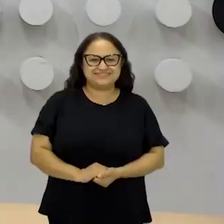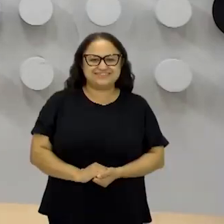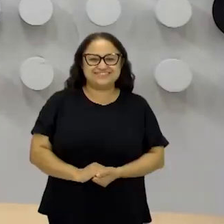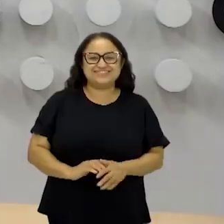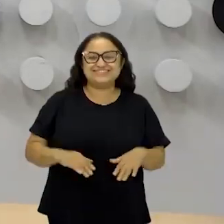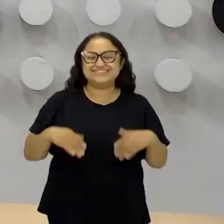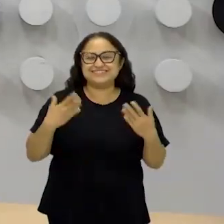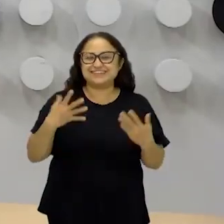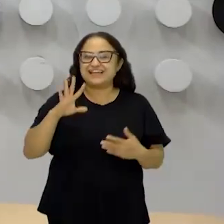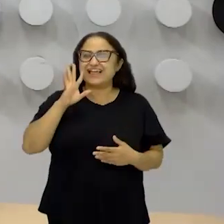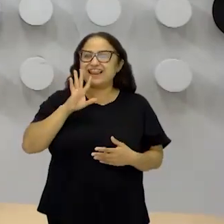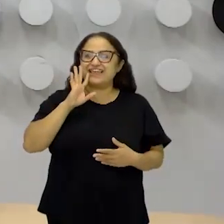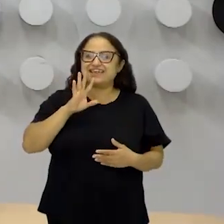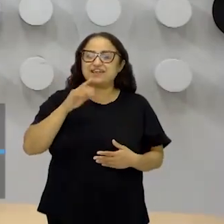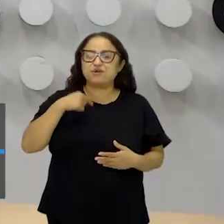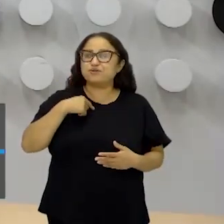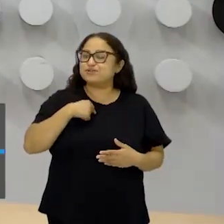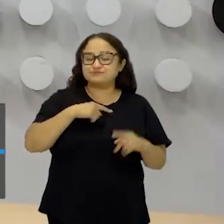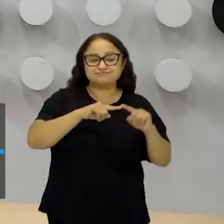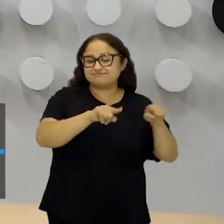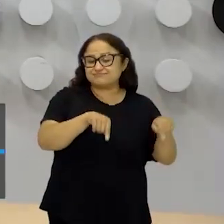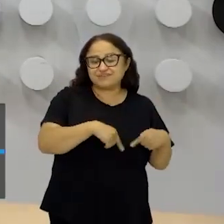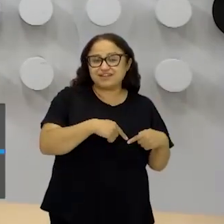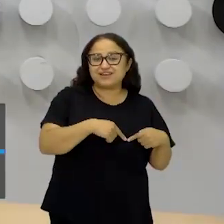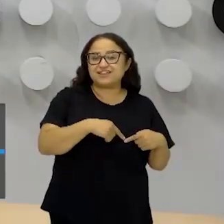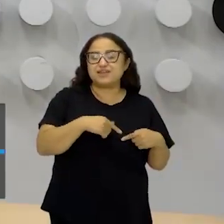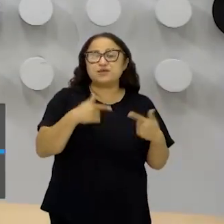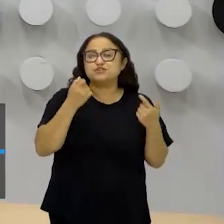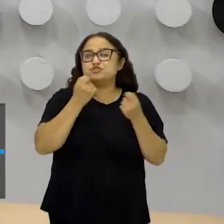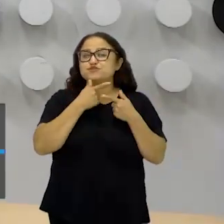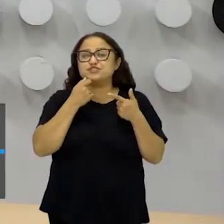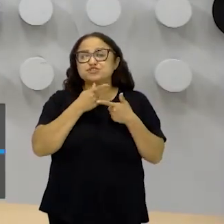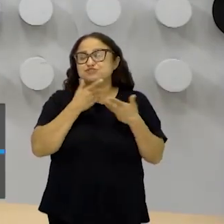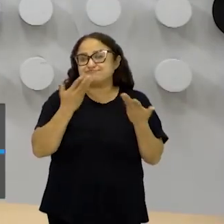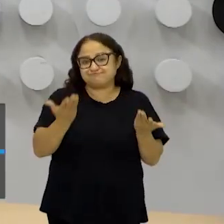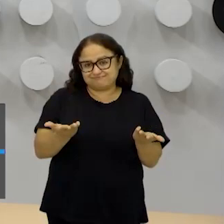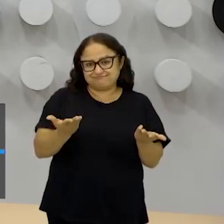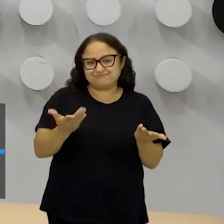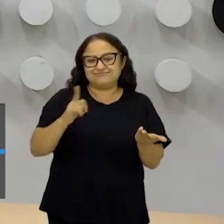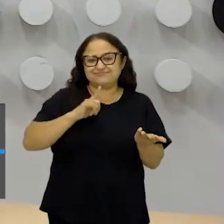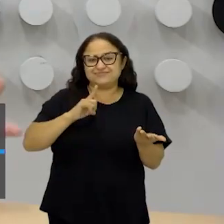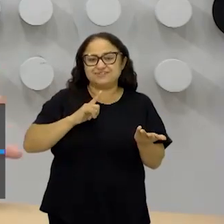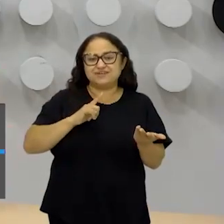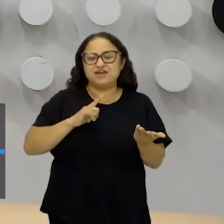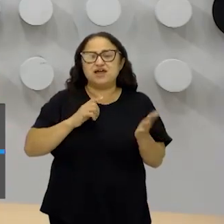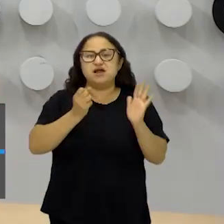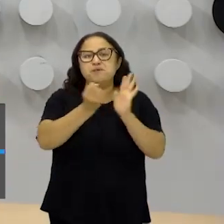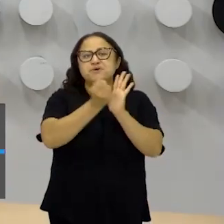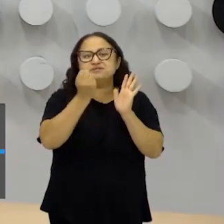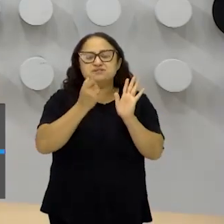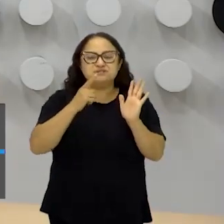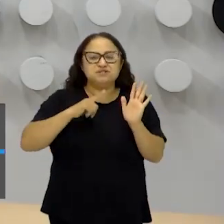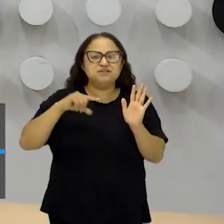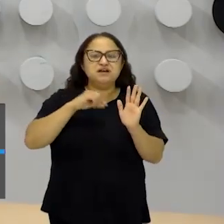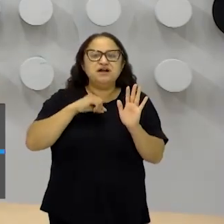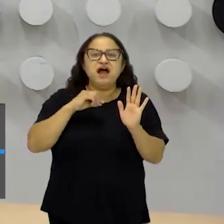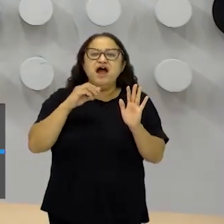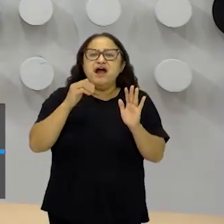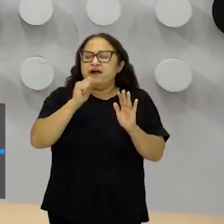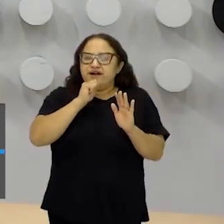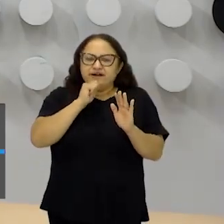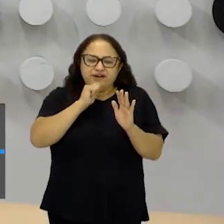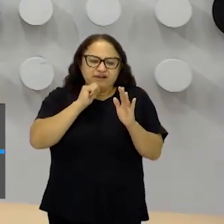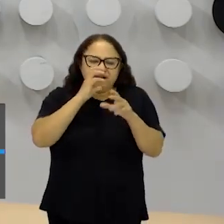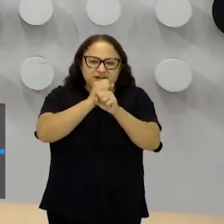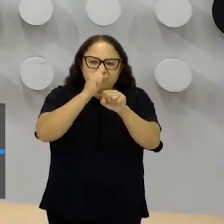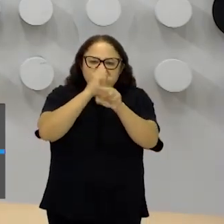Gente, que legal, tô me sentindo aqui em sala de aula, me divertindo com o chat com vocês, viu? Nossa, pontuação, eu não somei, não fiz a soma, né?